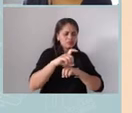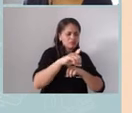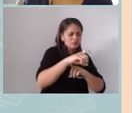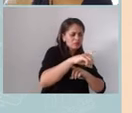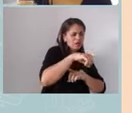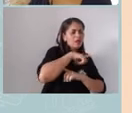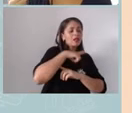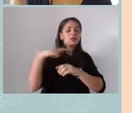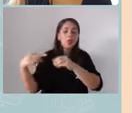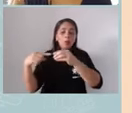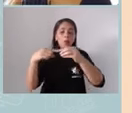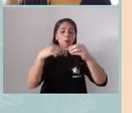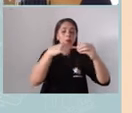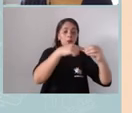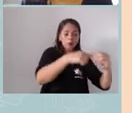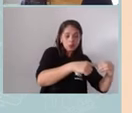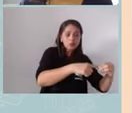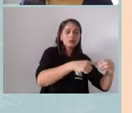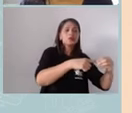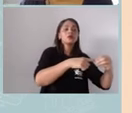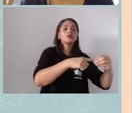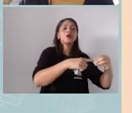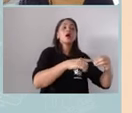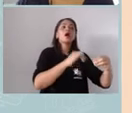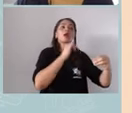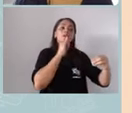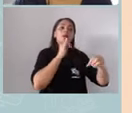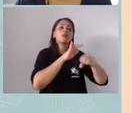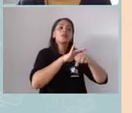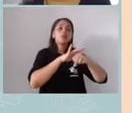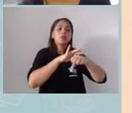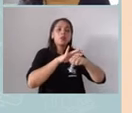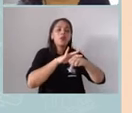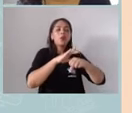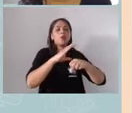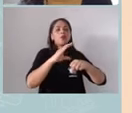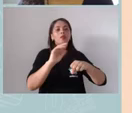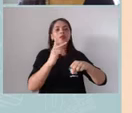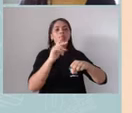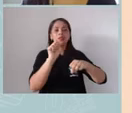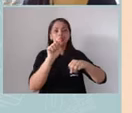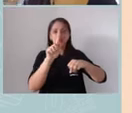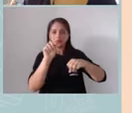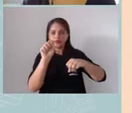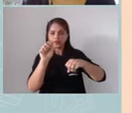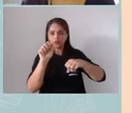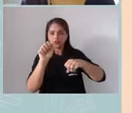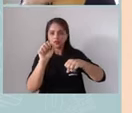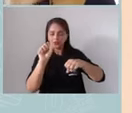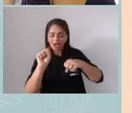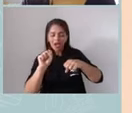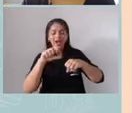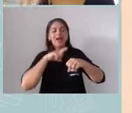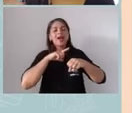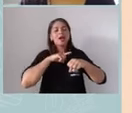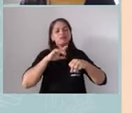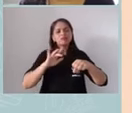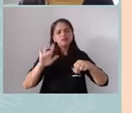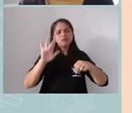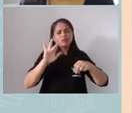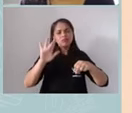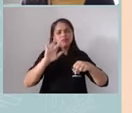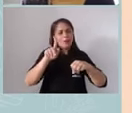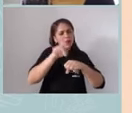por protozoários, e aí se ligar que doença de Chagas cai bastante também, que é aquela doença lá do barbeiro, tá? Então, deem uma lida, vejam lá o ciclo